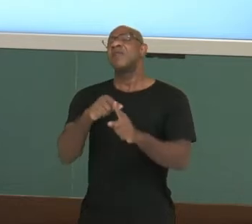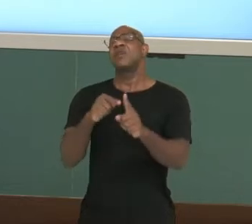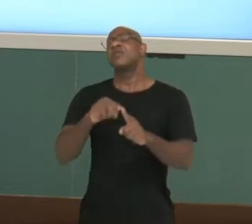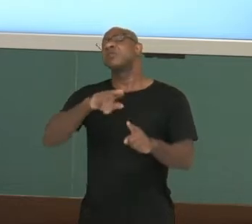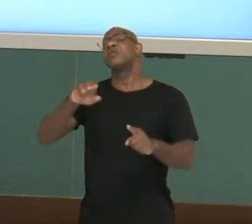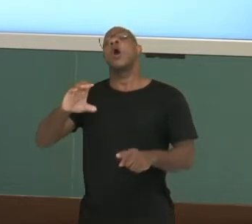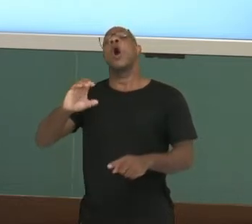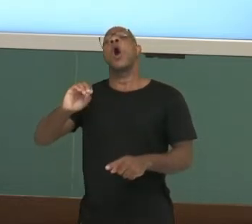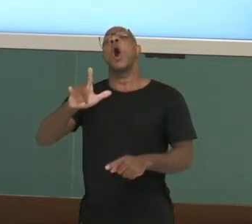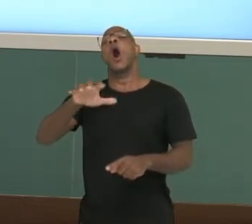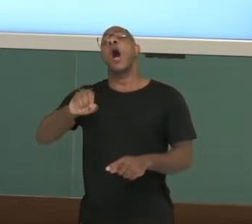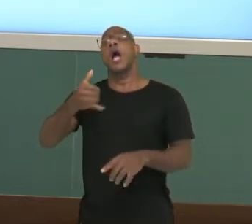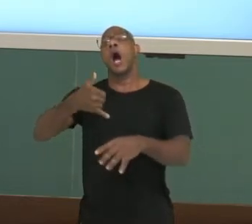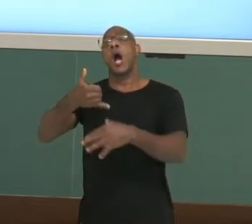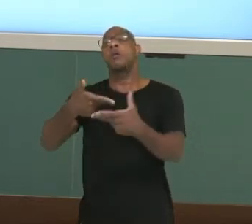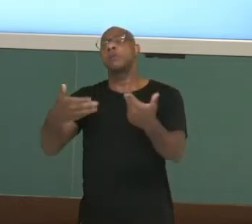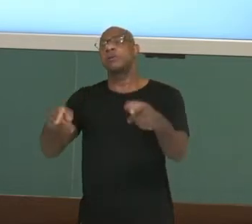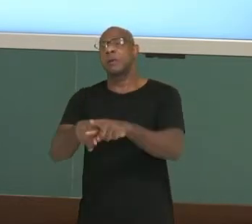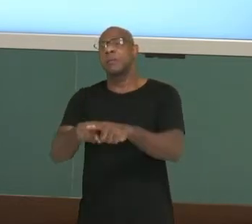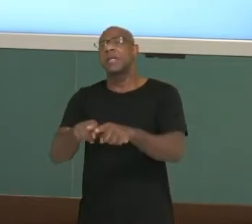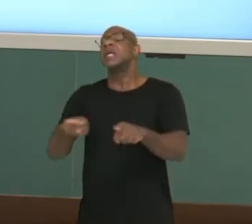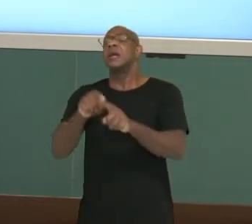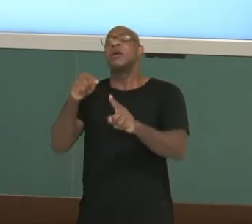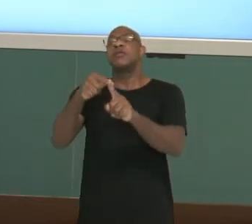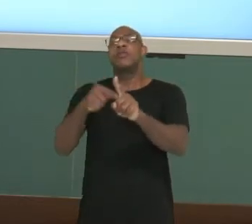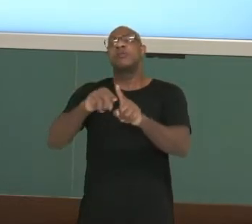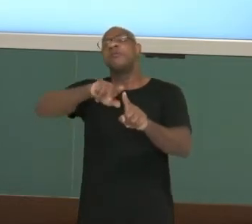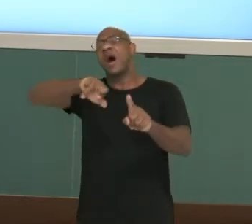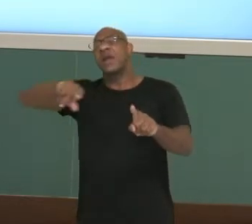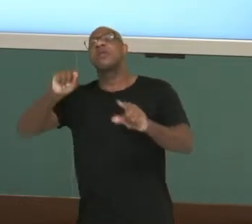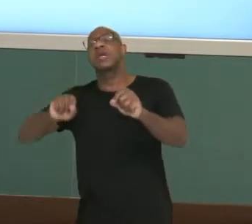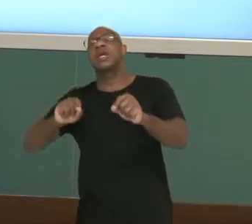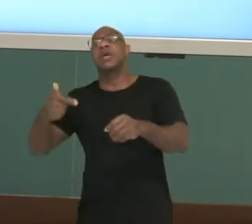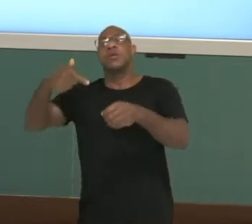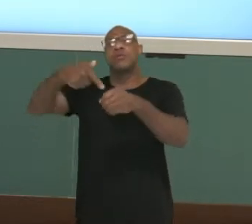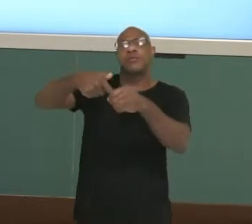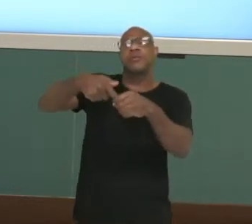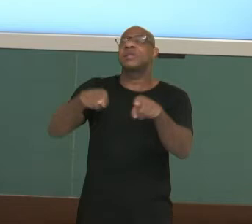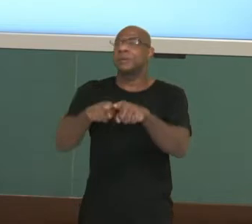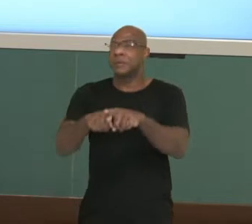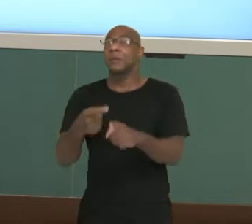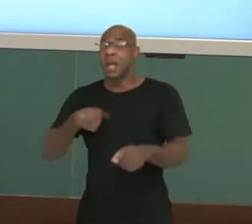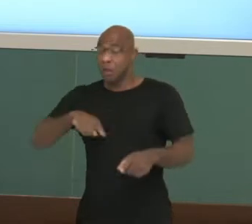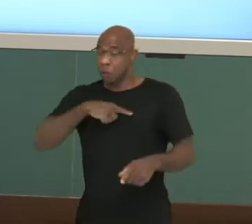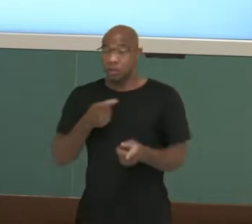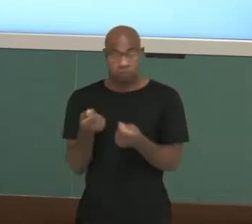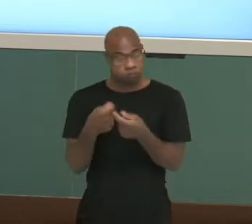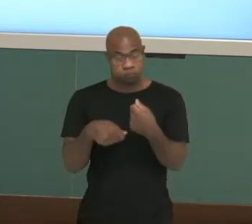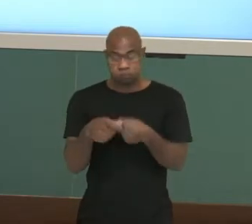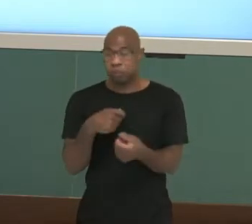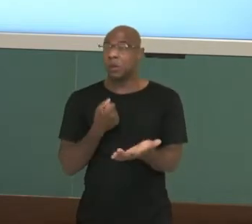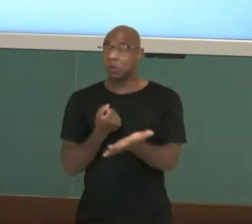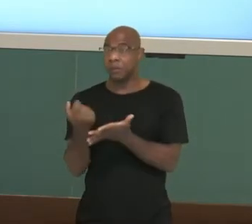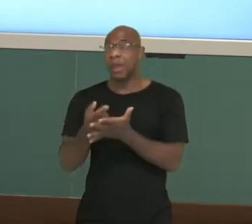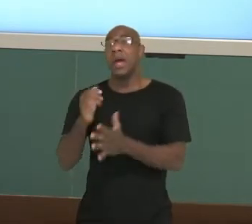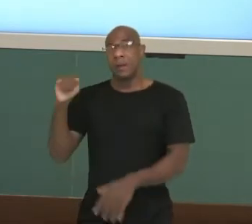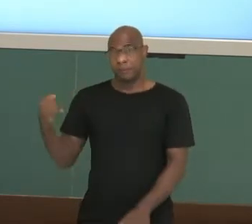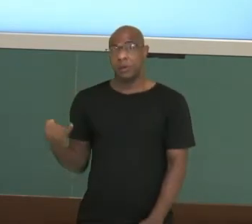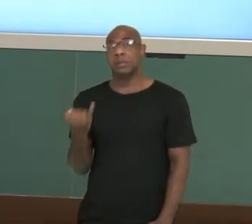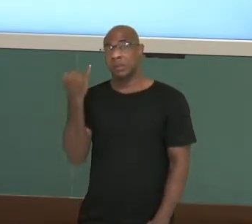óleo, vários tipos de combustíveis que representam para a nossa economia algo de